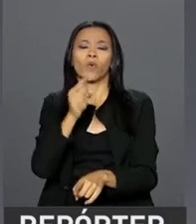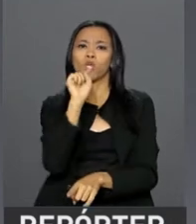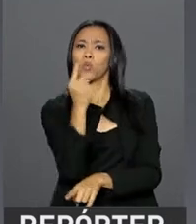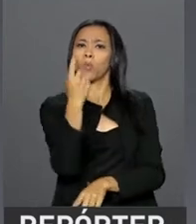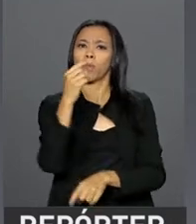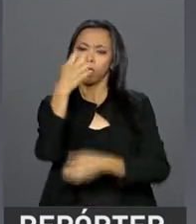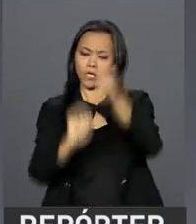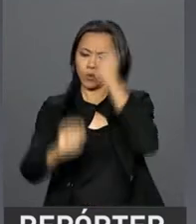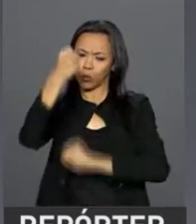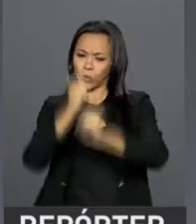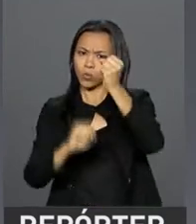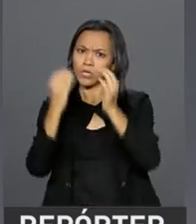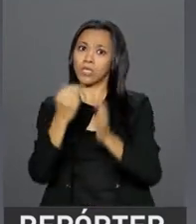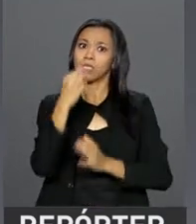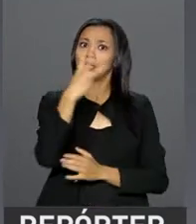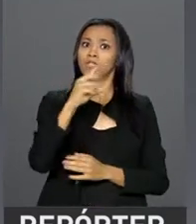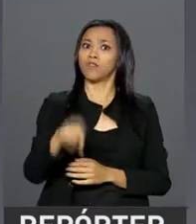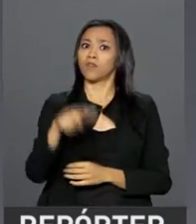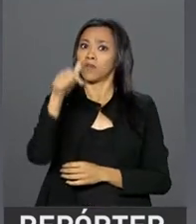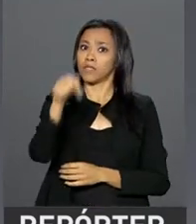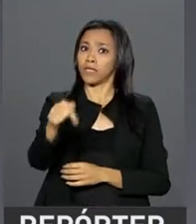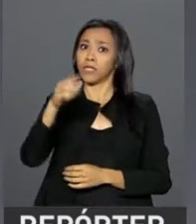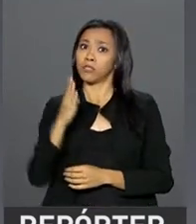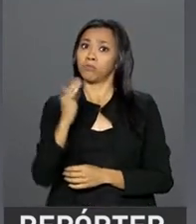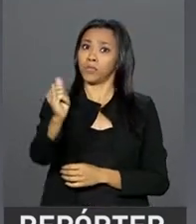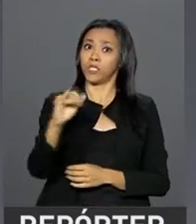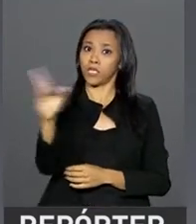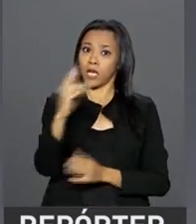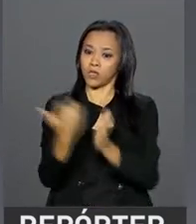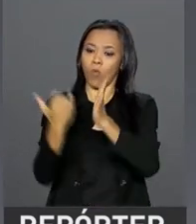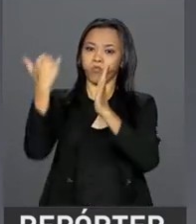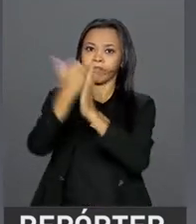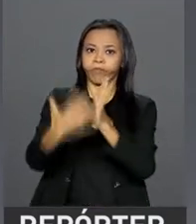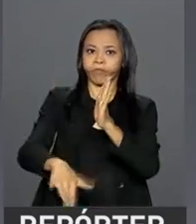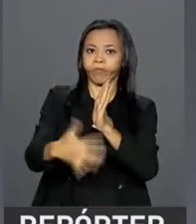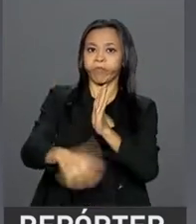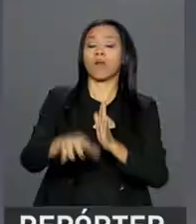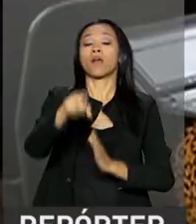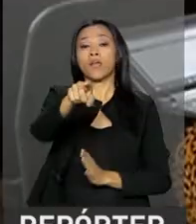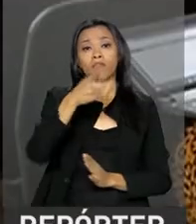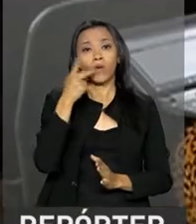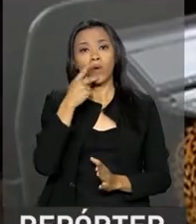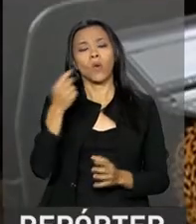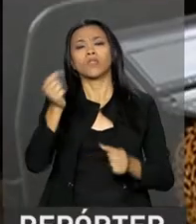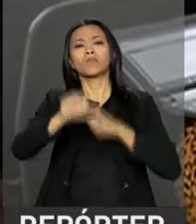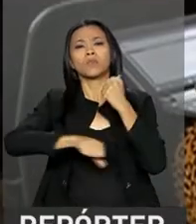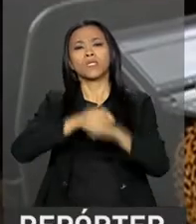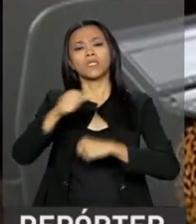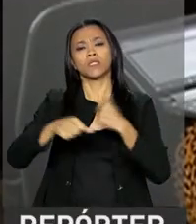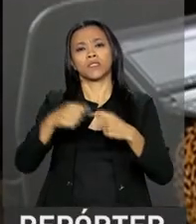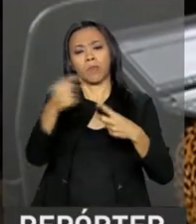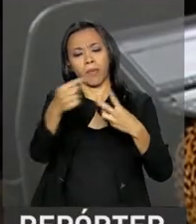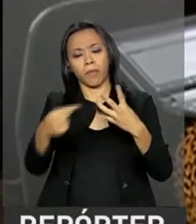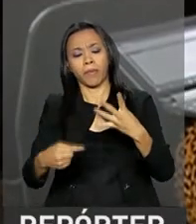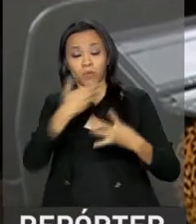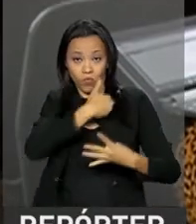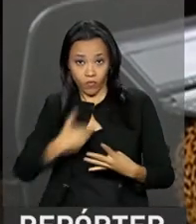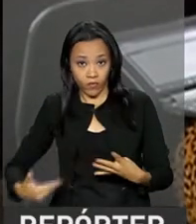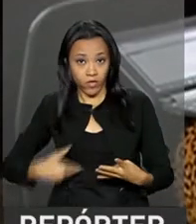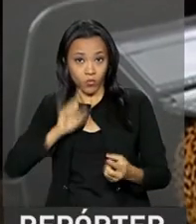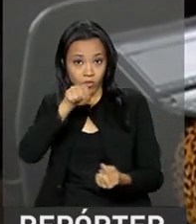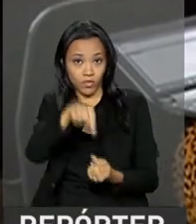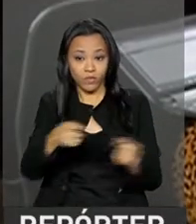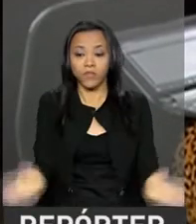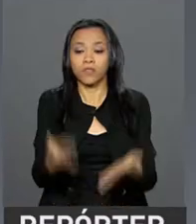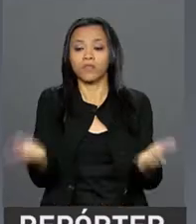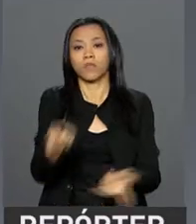de 3,7 bilhões de reais. O ministro abordou as mudanças realizadas pelo governo para estimular a economia, chamadas